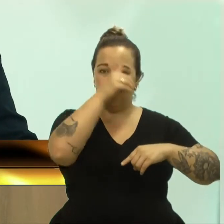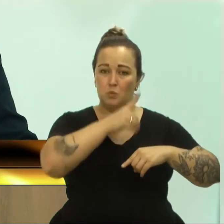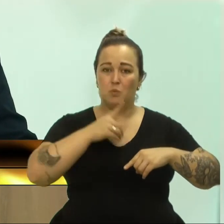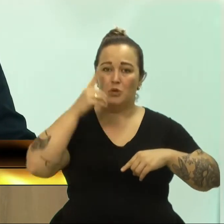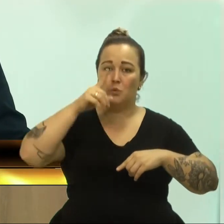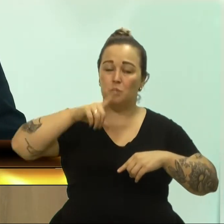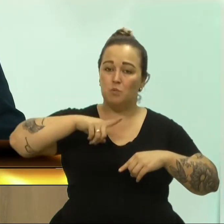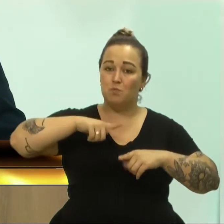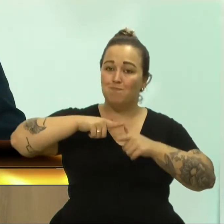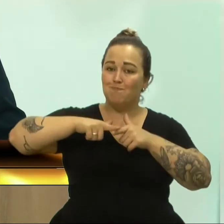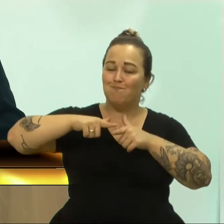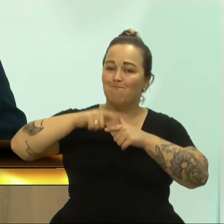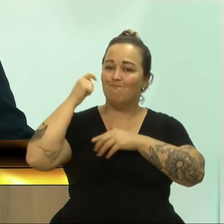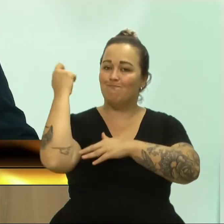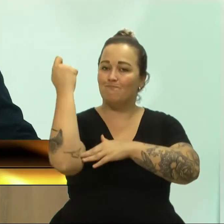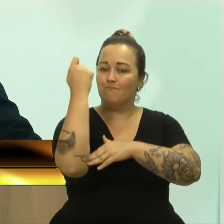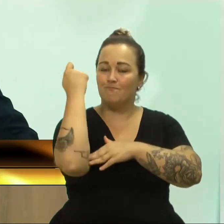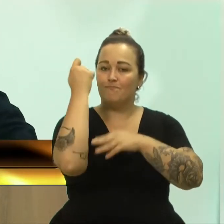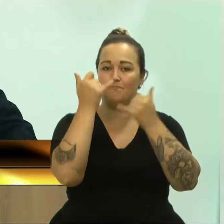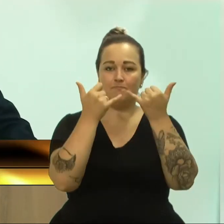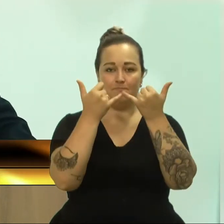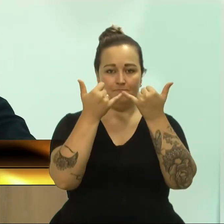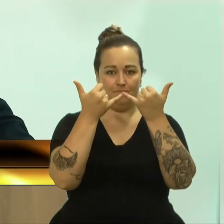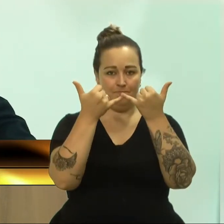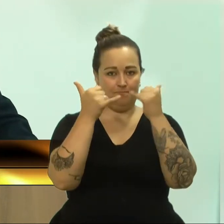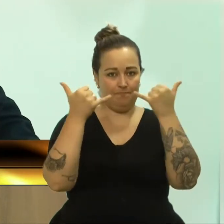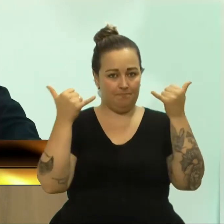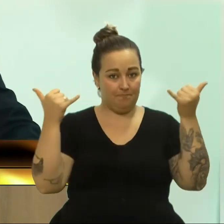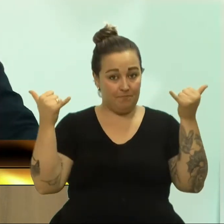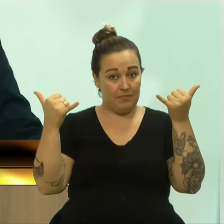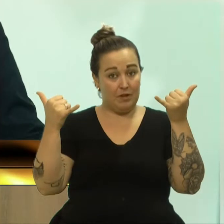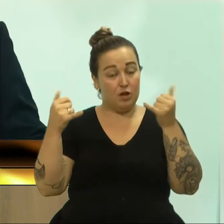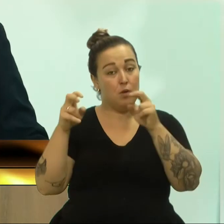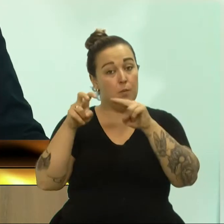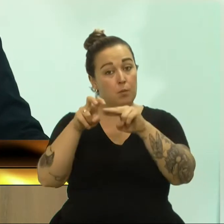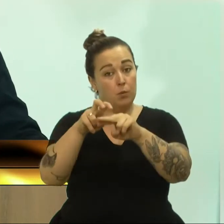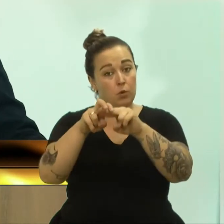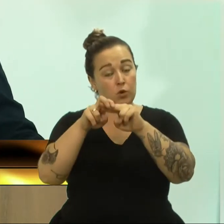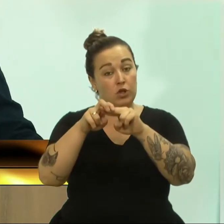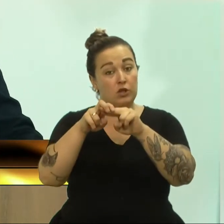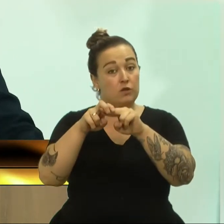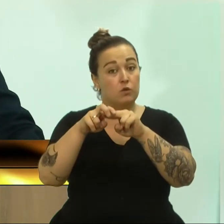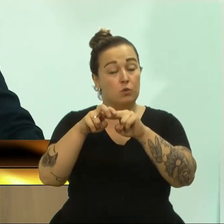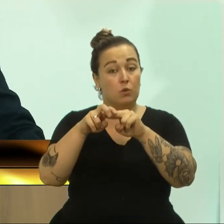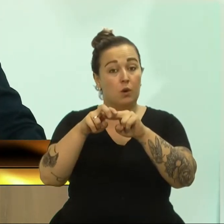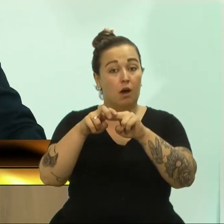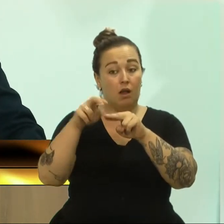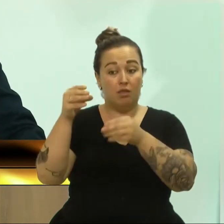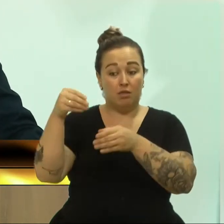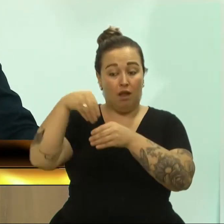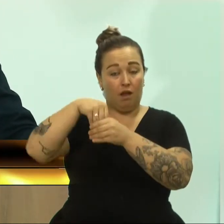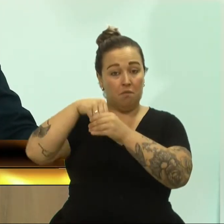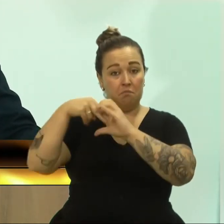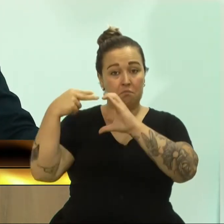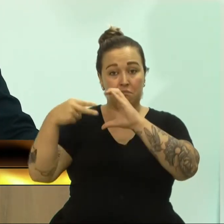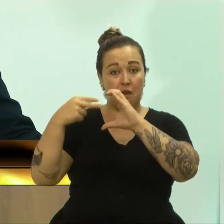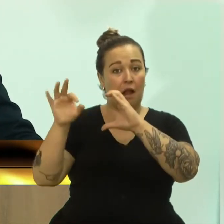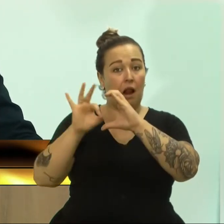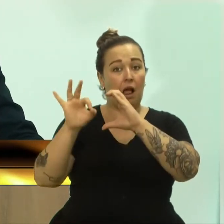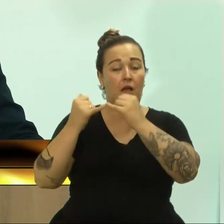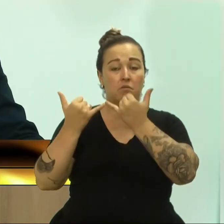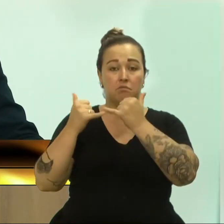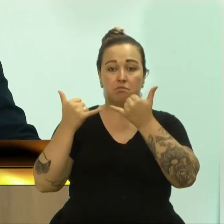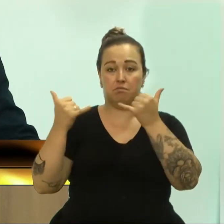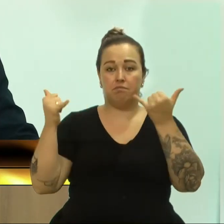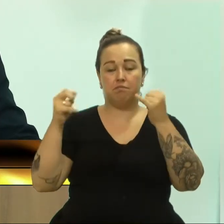muito grave, e esse problema grave fez com que toda a nossa casa caísse completamente toda a energia. Então nós não